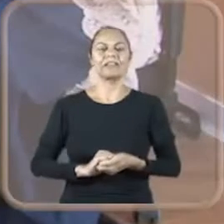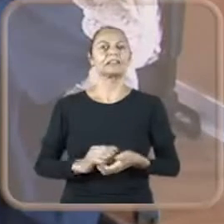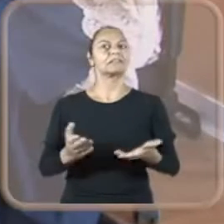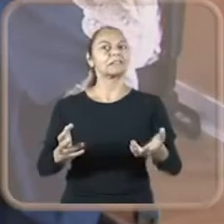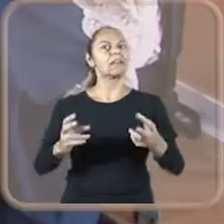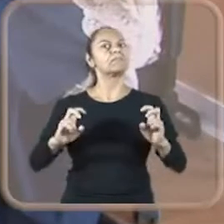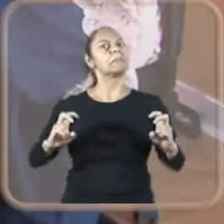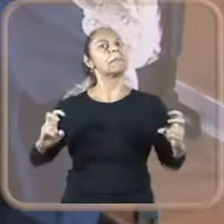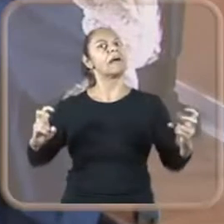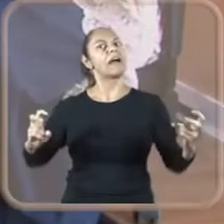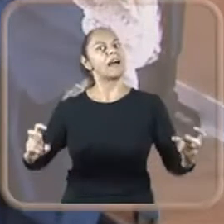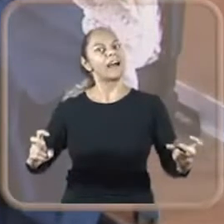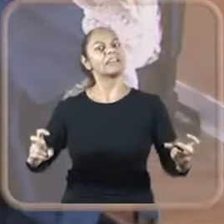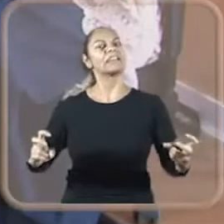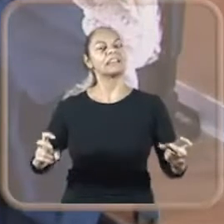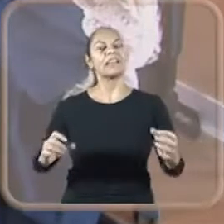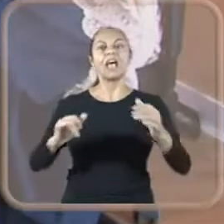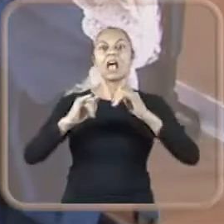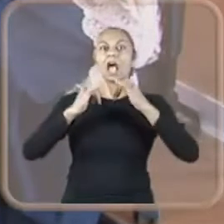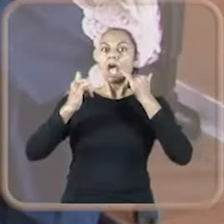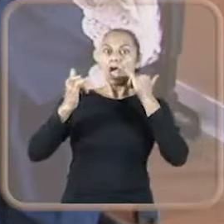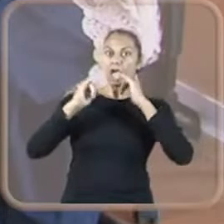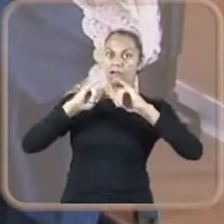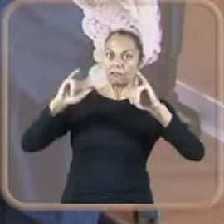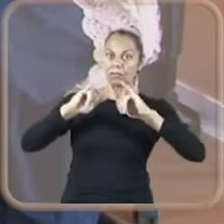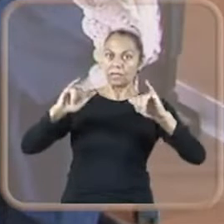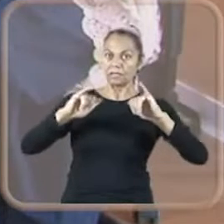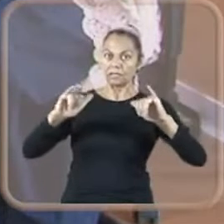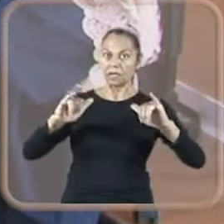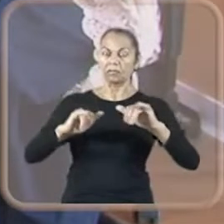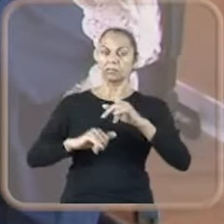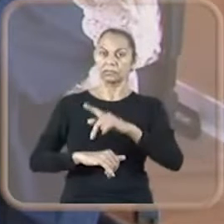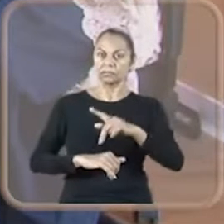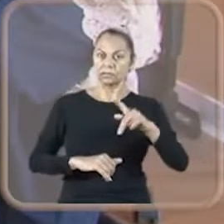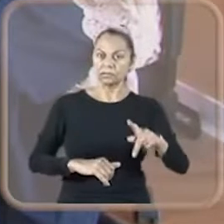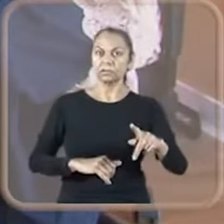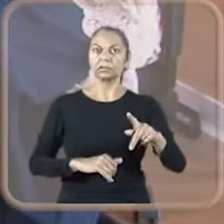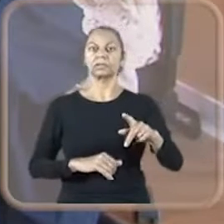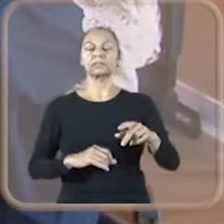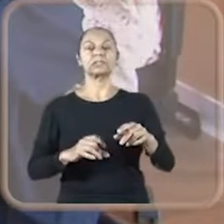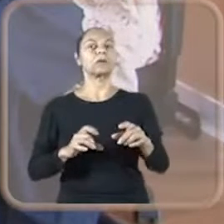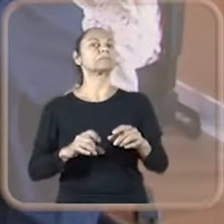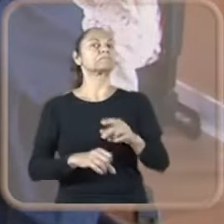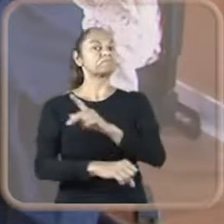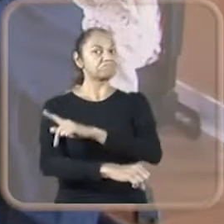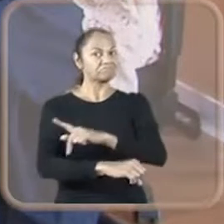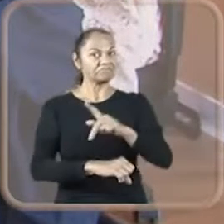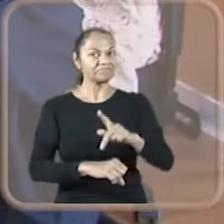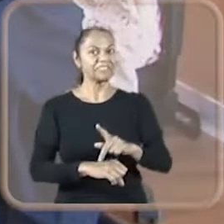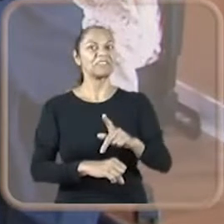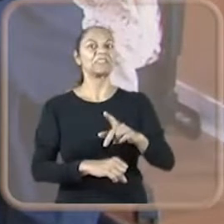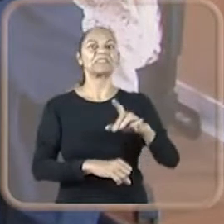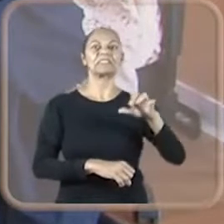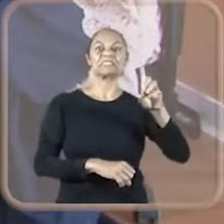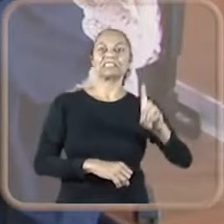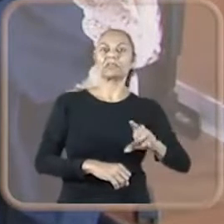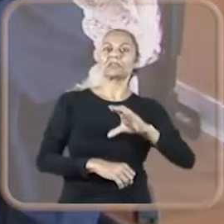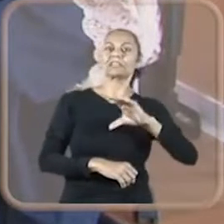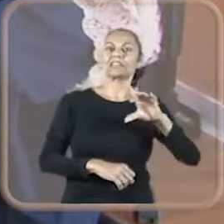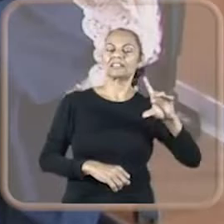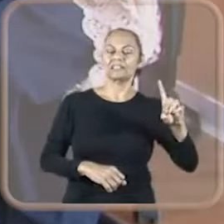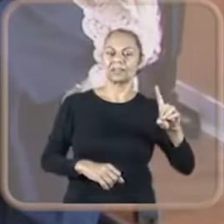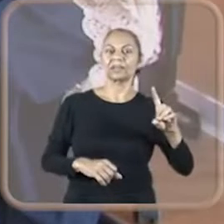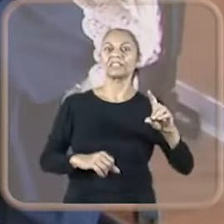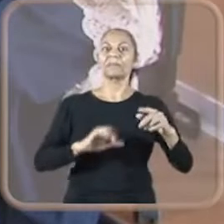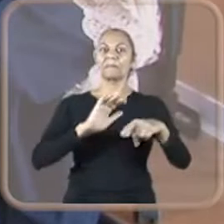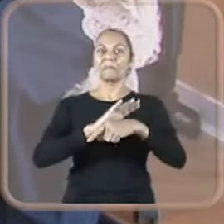é uma grande formação para os nossos professores, pedagogos, diretores da rede de Cariacica, dos 15 municípios da região noroeste que nos